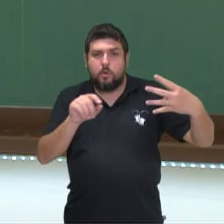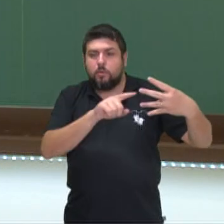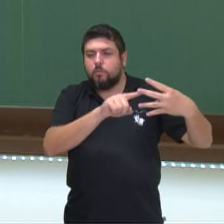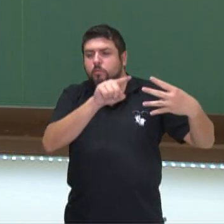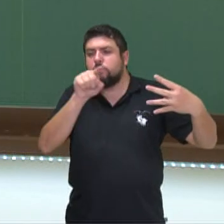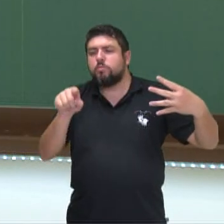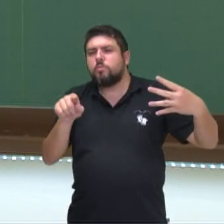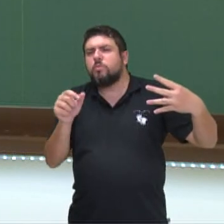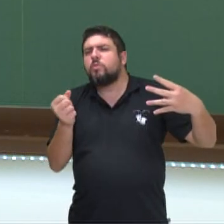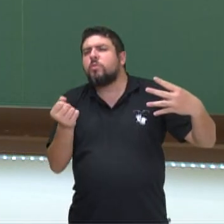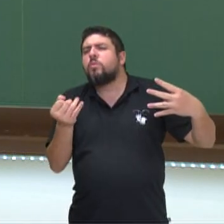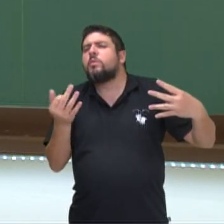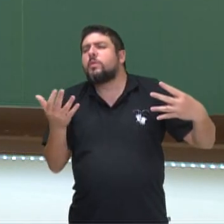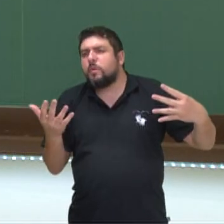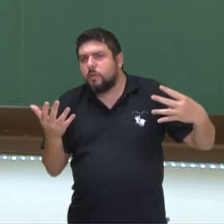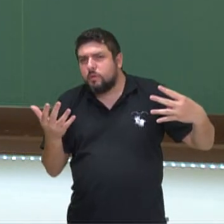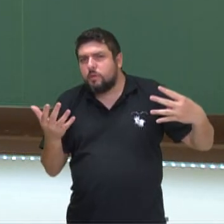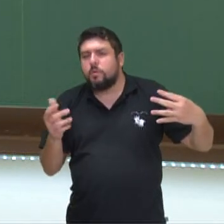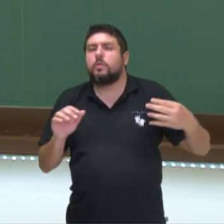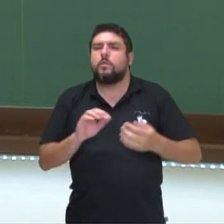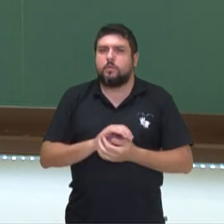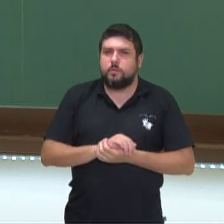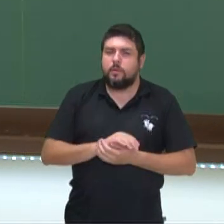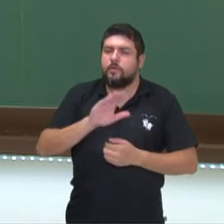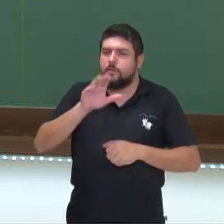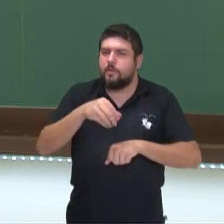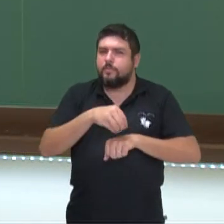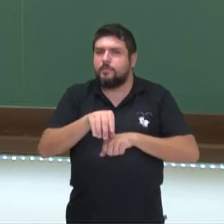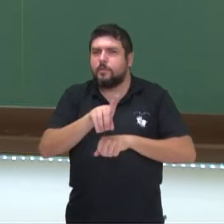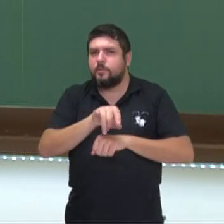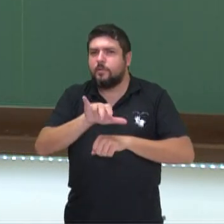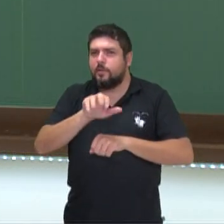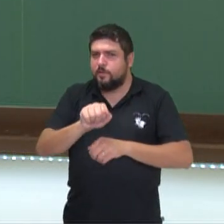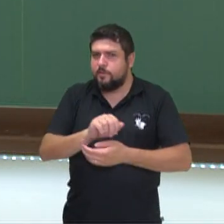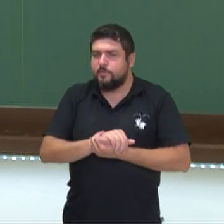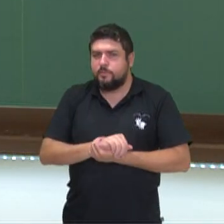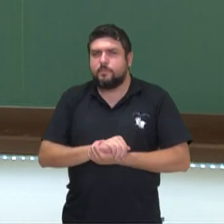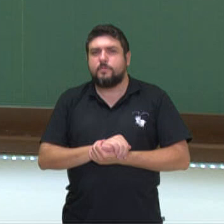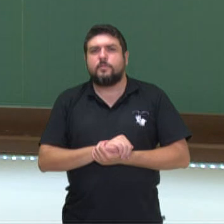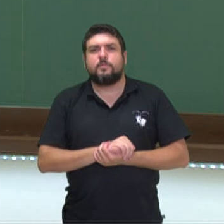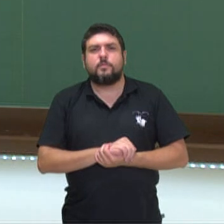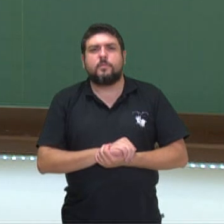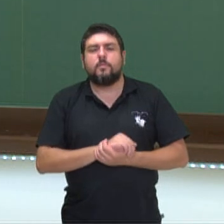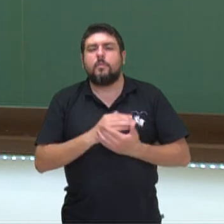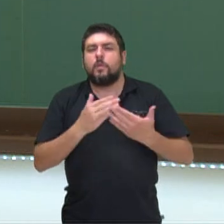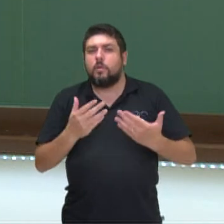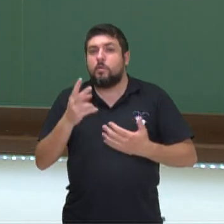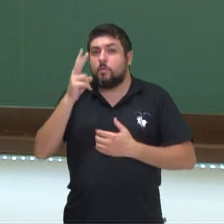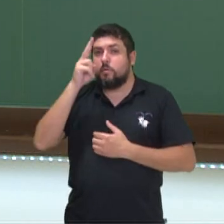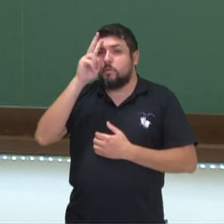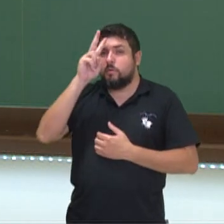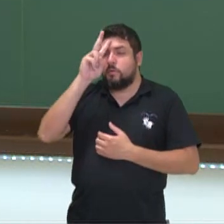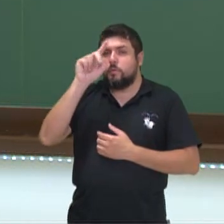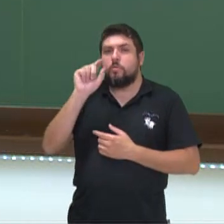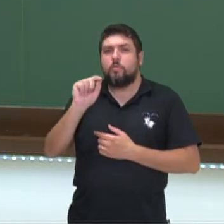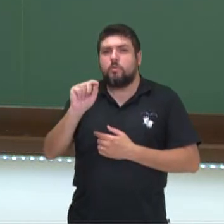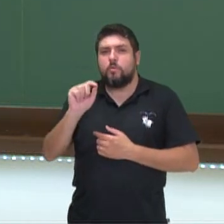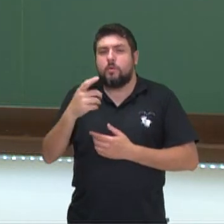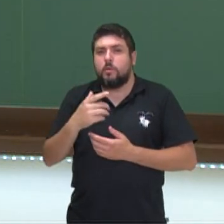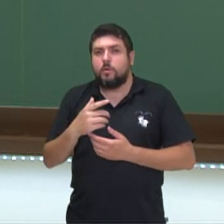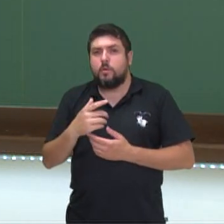número? Então, ele já deu uma resposta, já deu uma pista, uma dica aqui, ok? Lembra sempre, então,